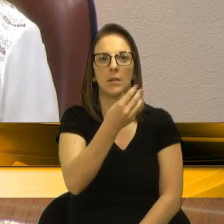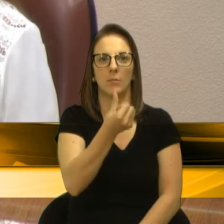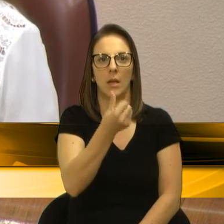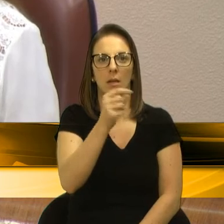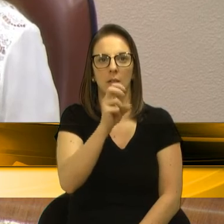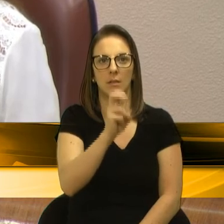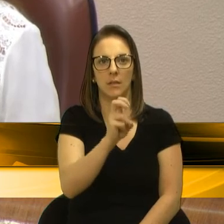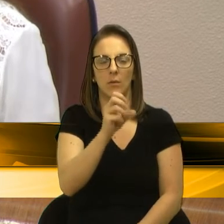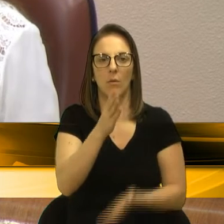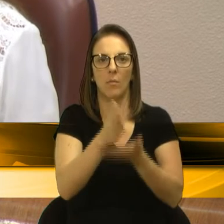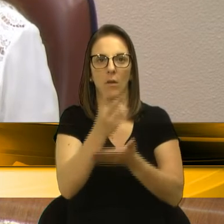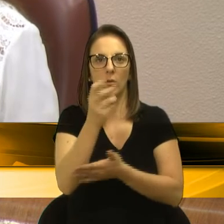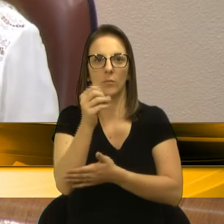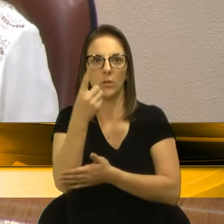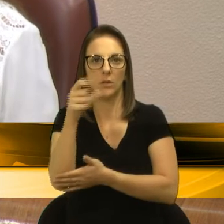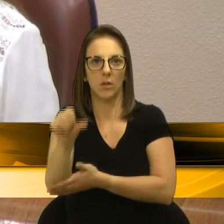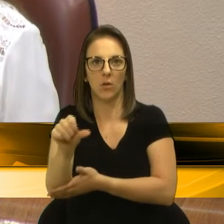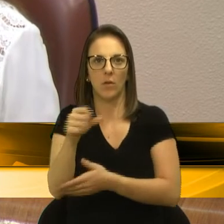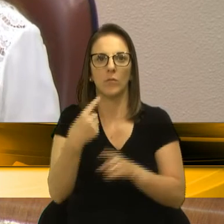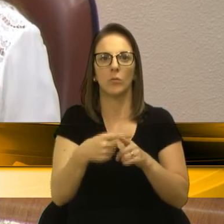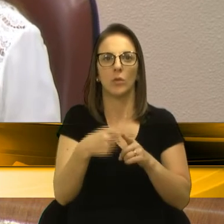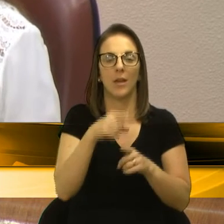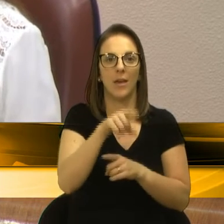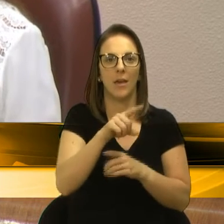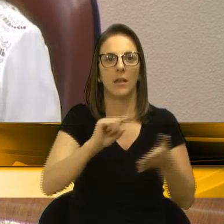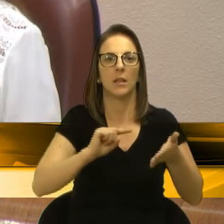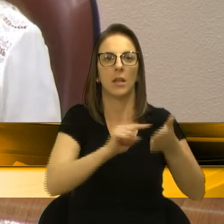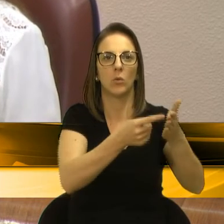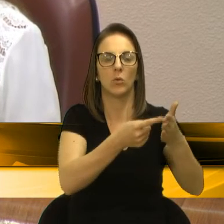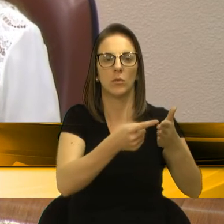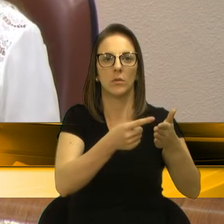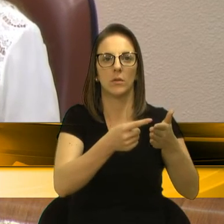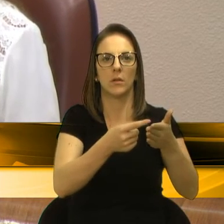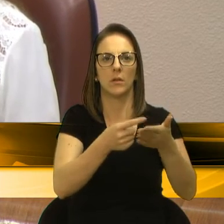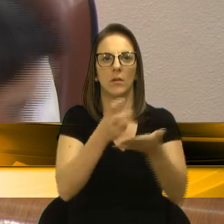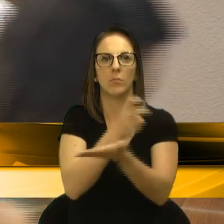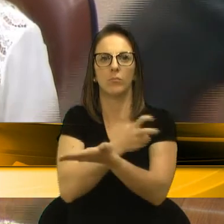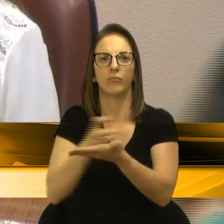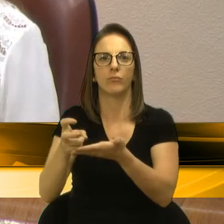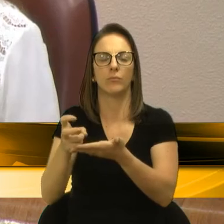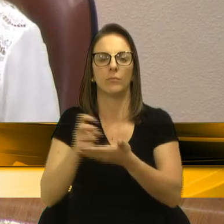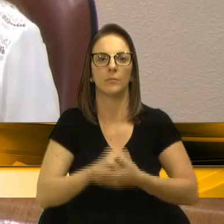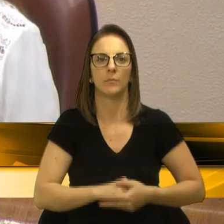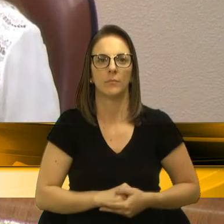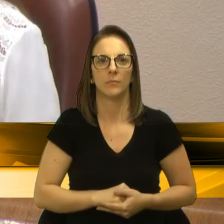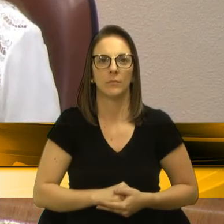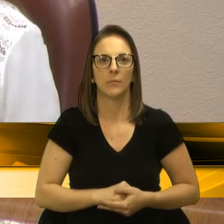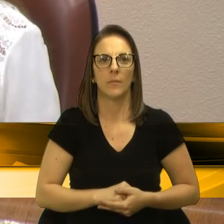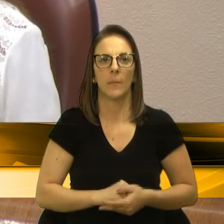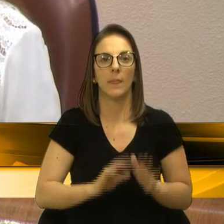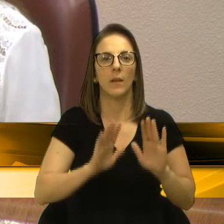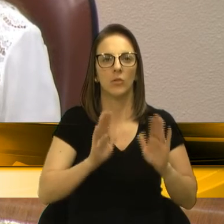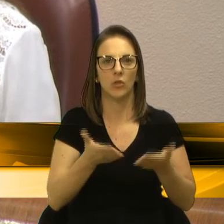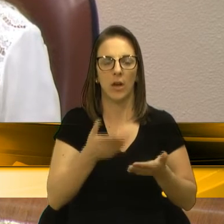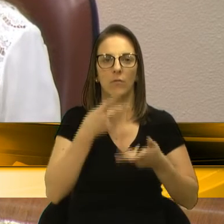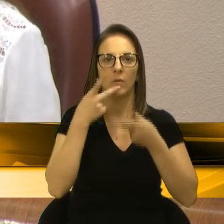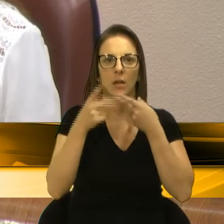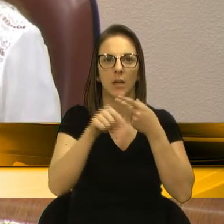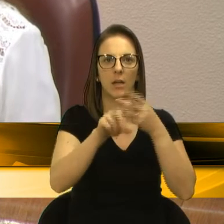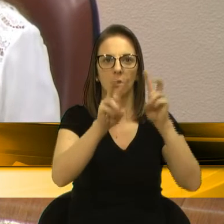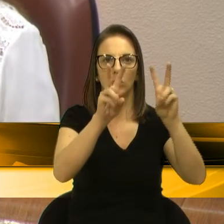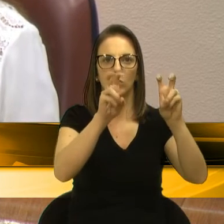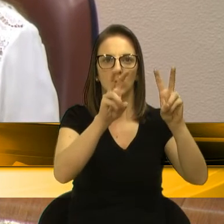DE/365/2019 sobre aditamento de denúncia em processo de cassação de mandato de prefeito municipal. Já me pronunciei a respeito de